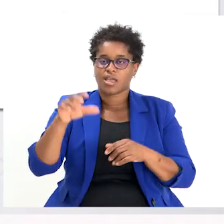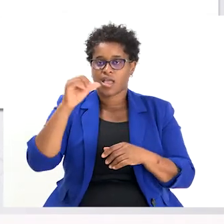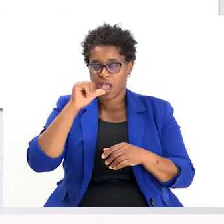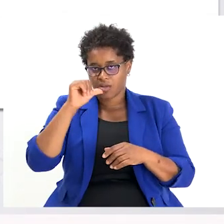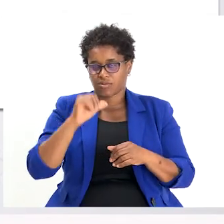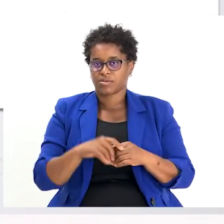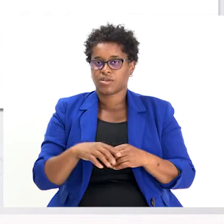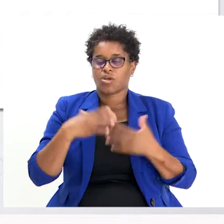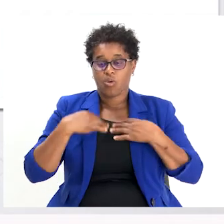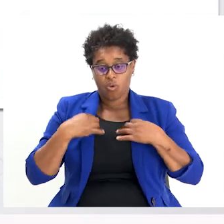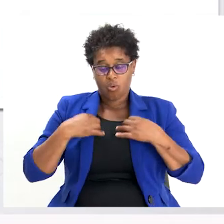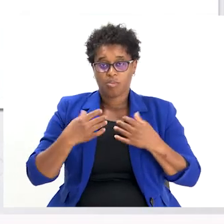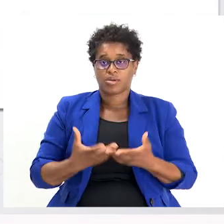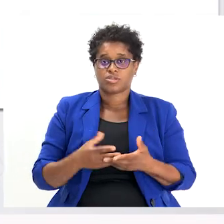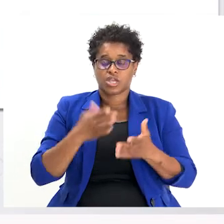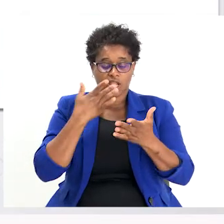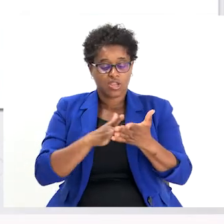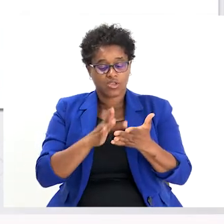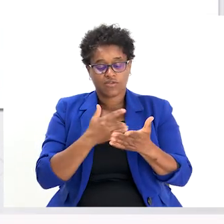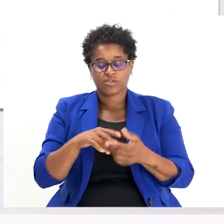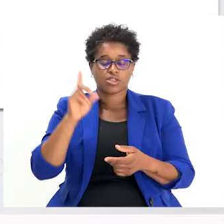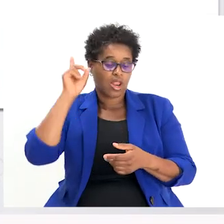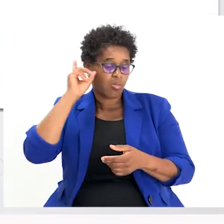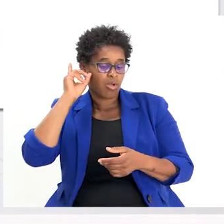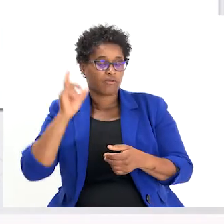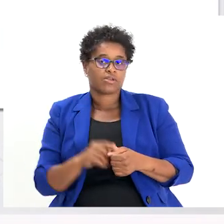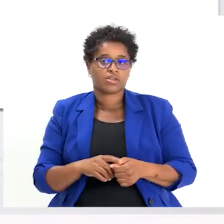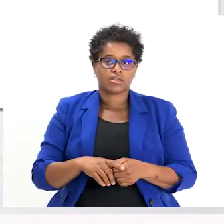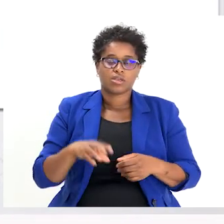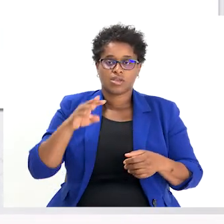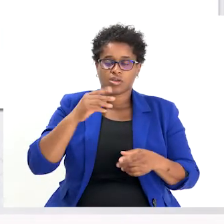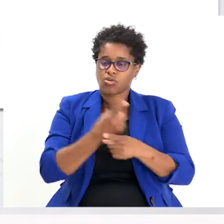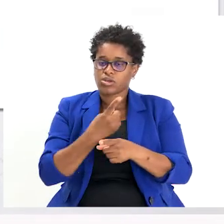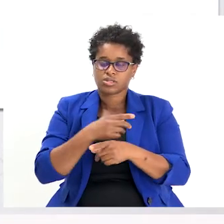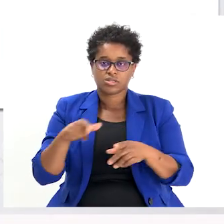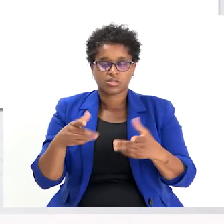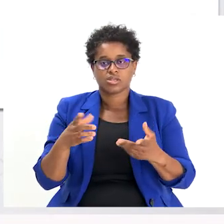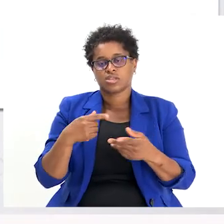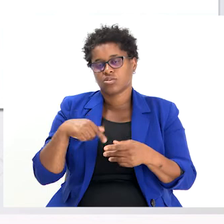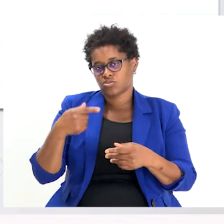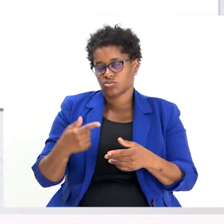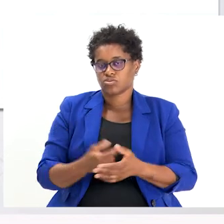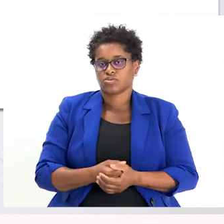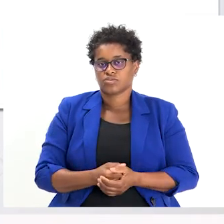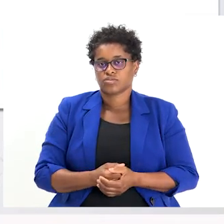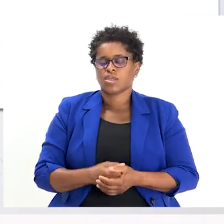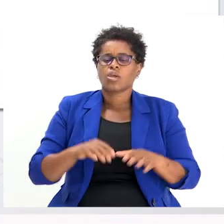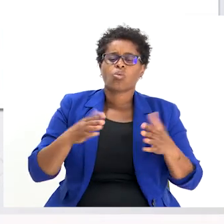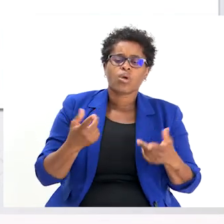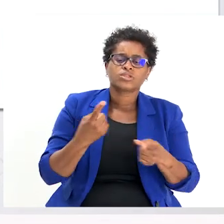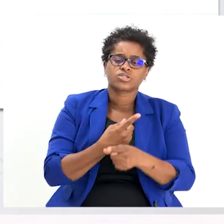carros, roupas, livros, telemóveis, mobílias, etc. Qual é a